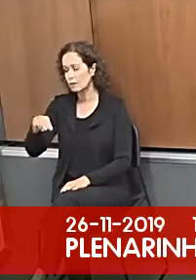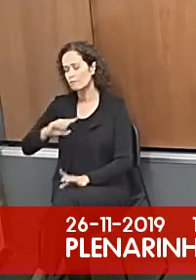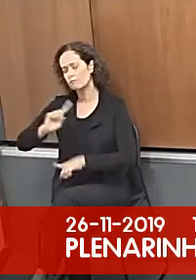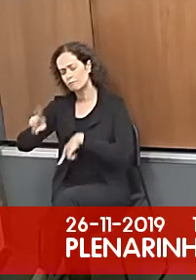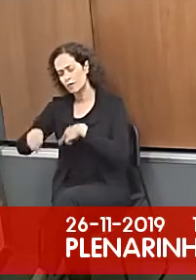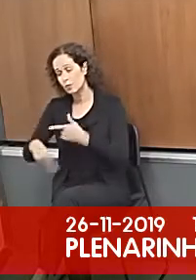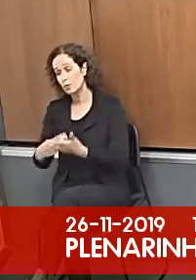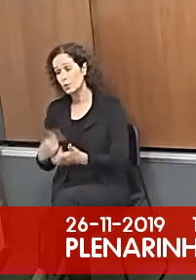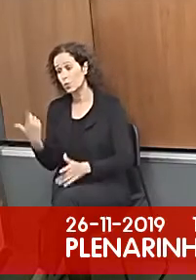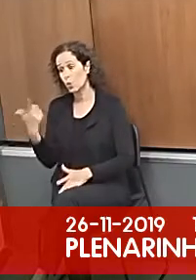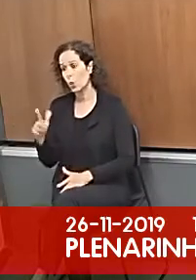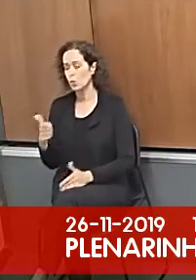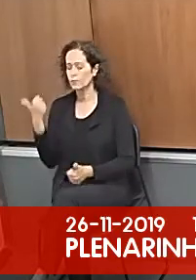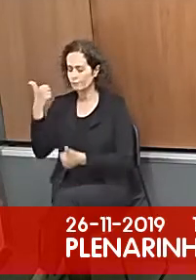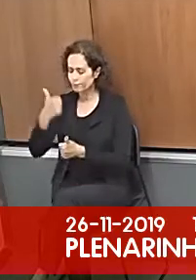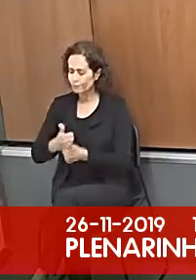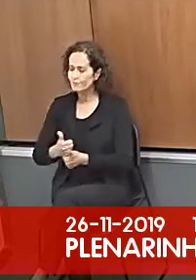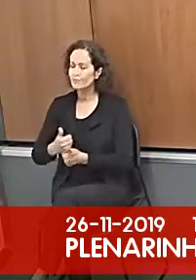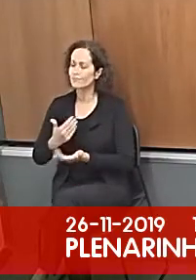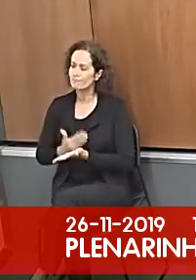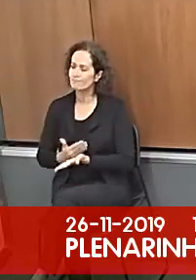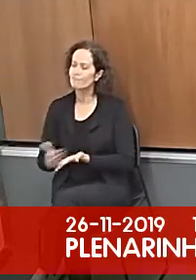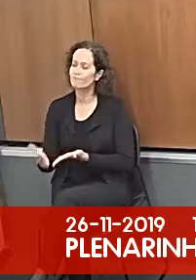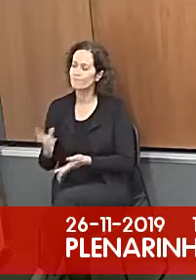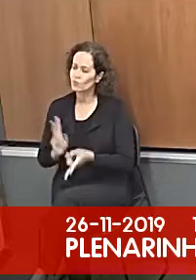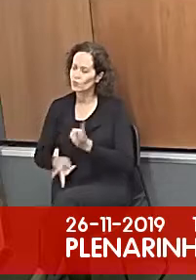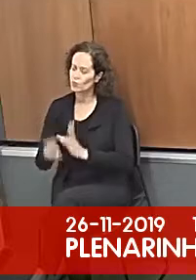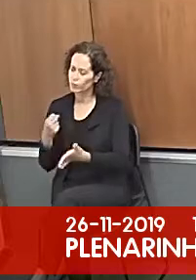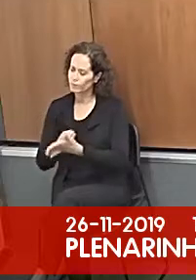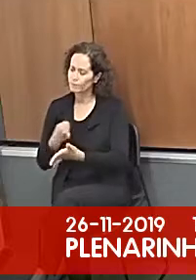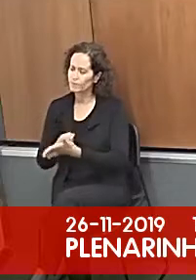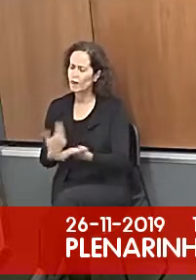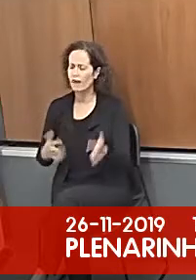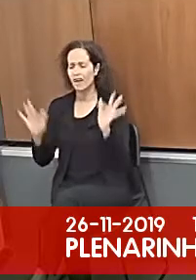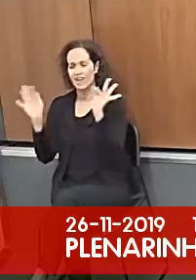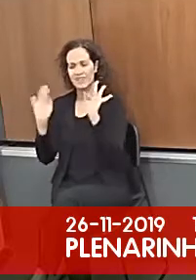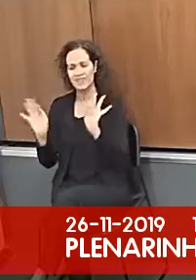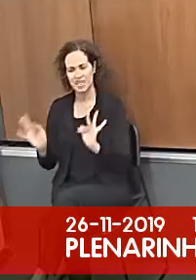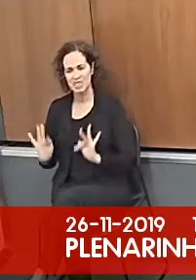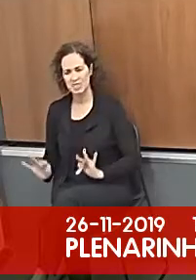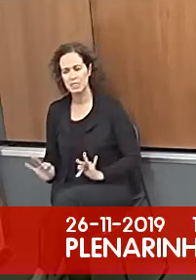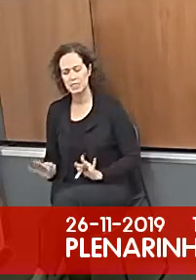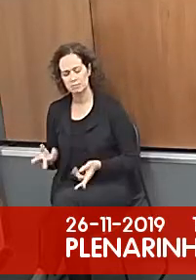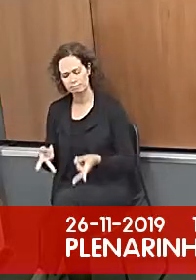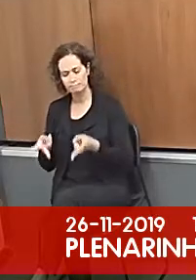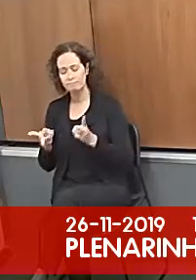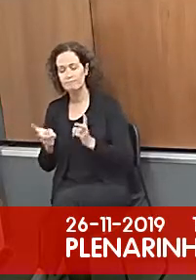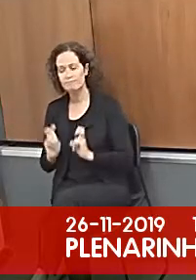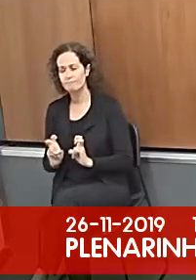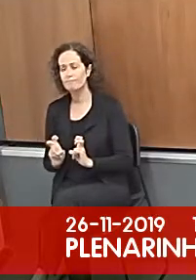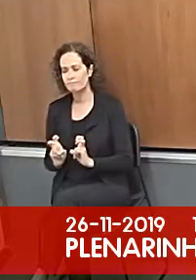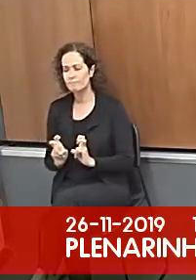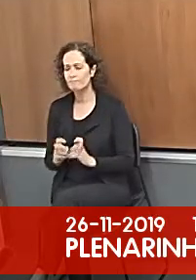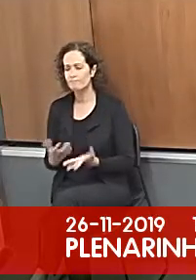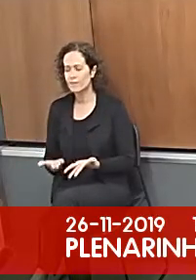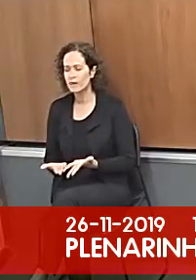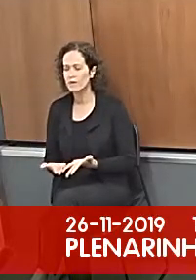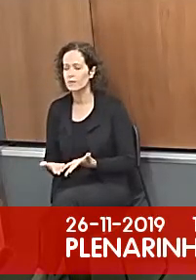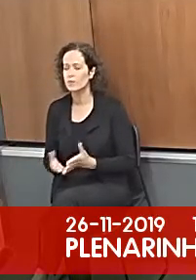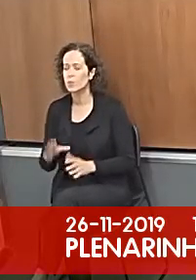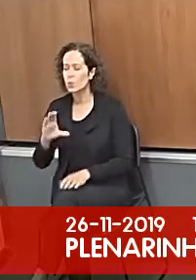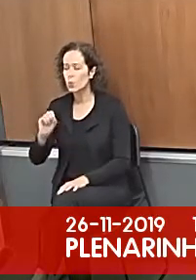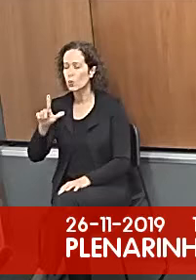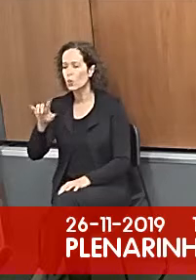causa. Então, eu fico aqui muito feliz de ver que a criação do colegiado